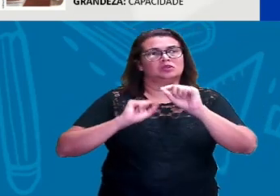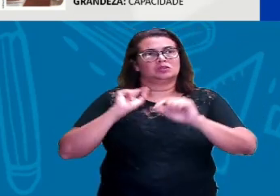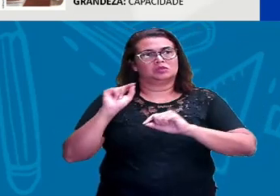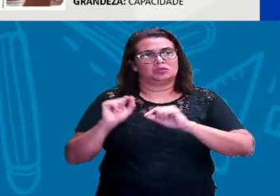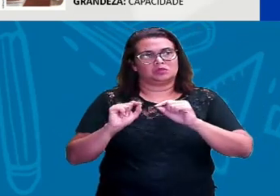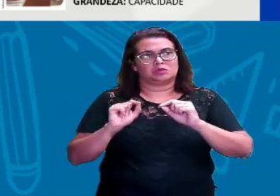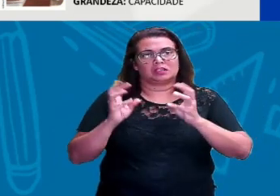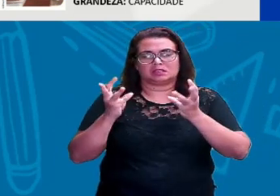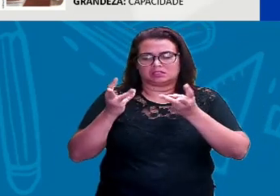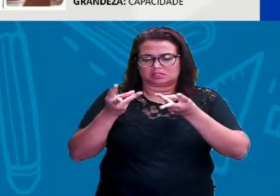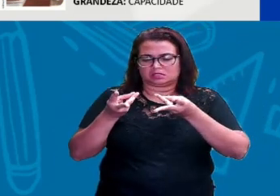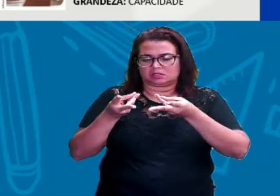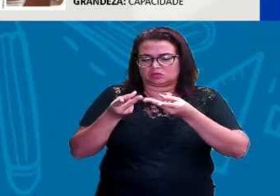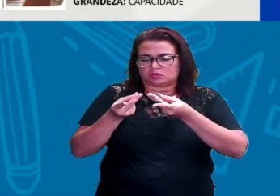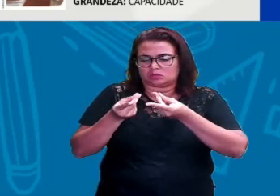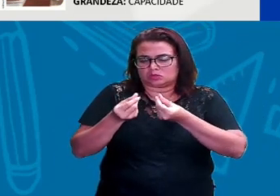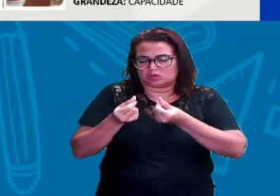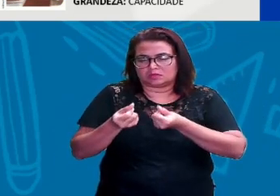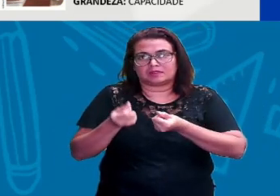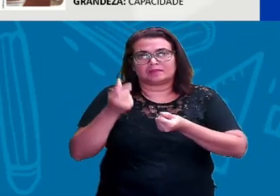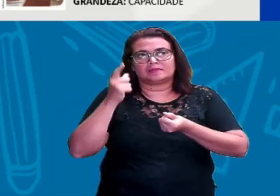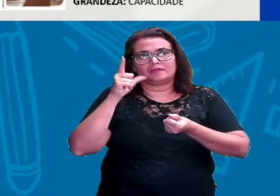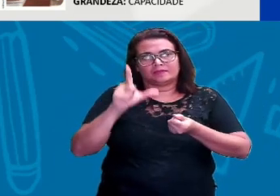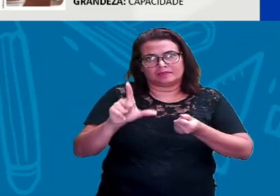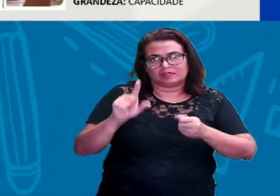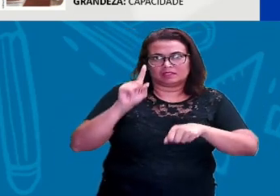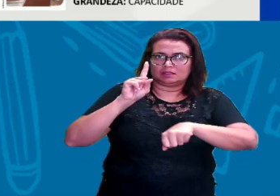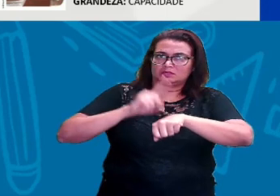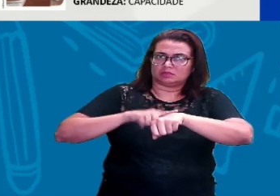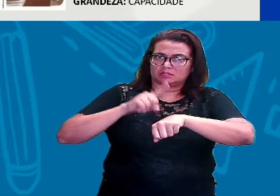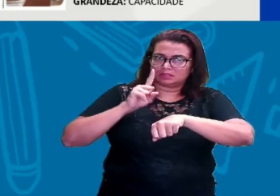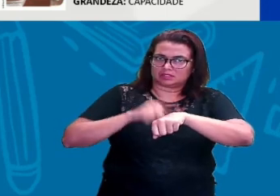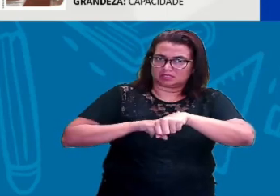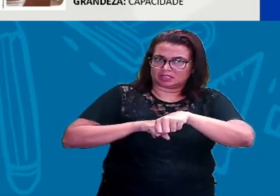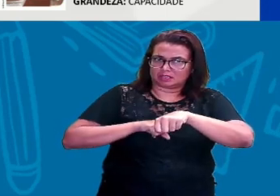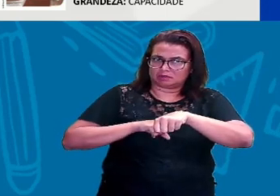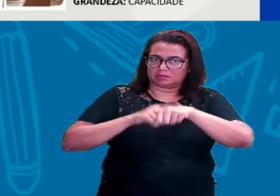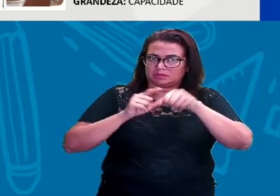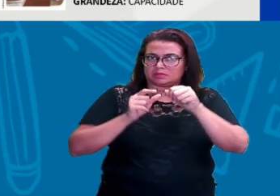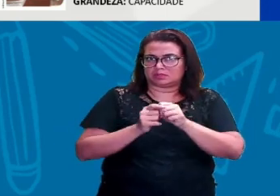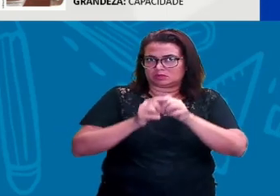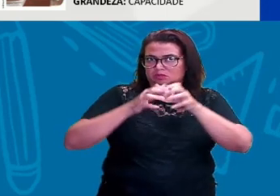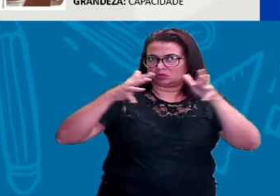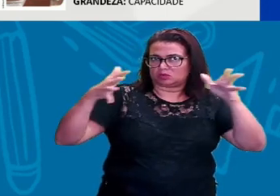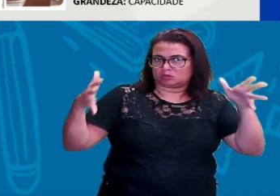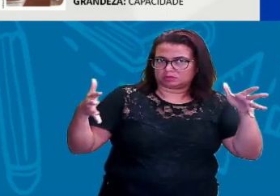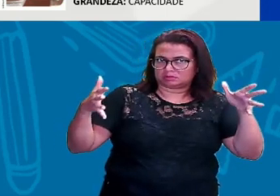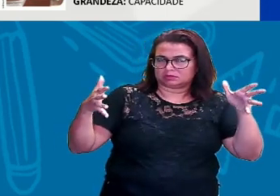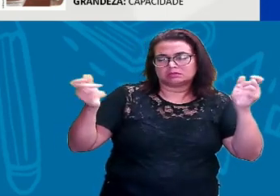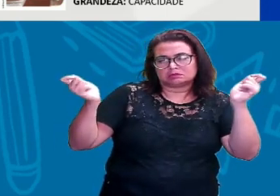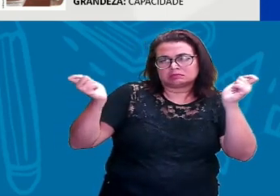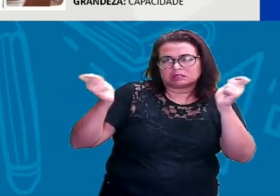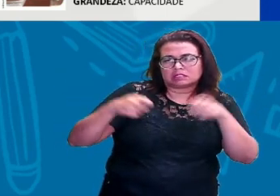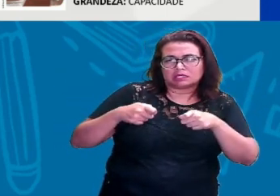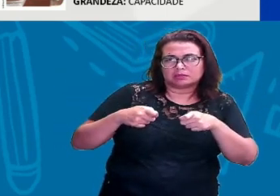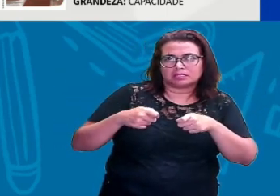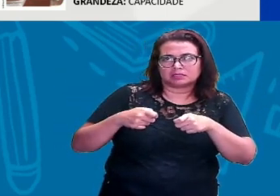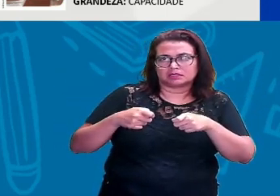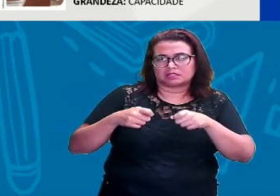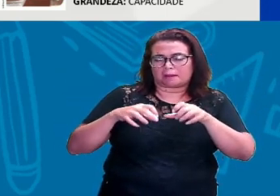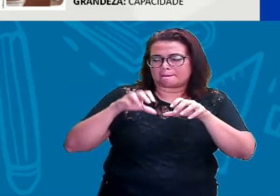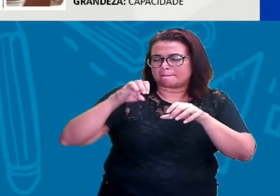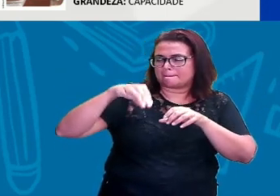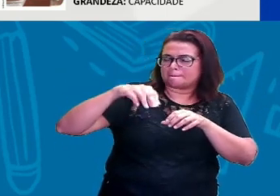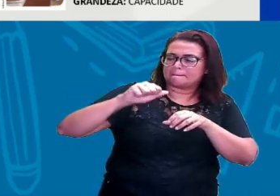ser contado e medido como o tempo, comprimento, capacidade,